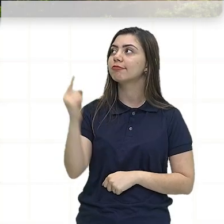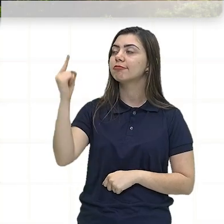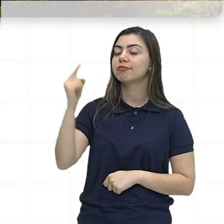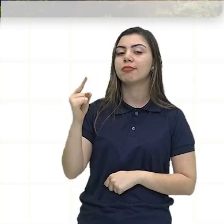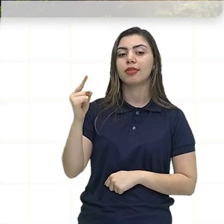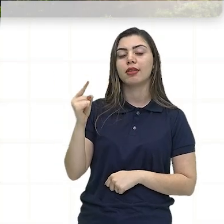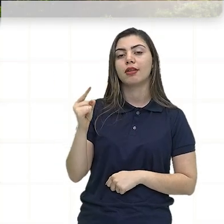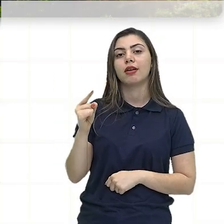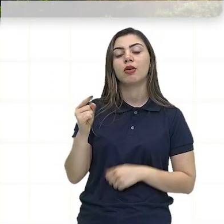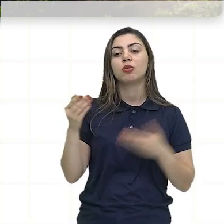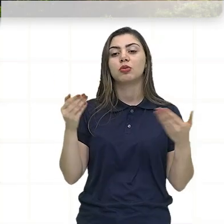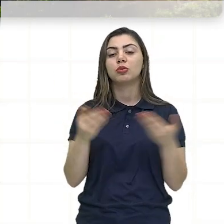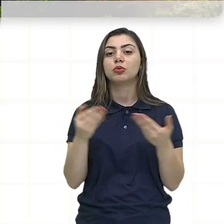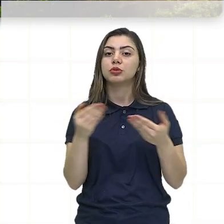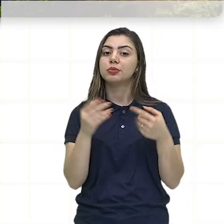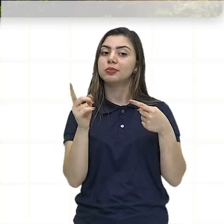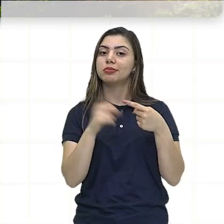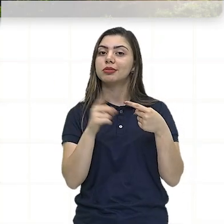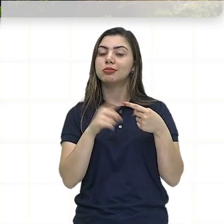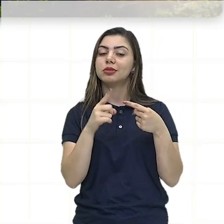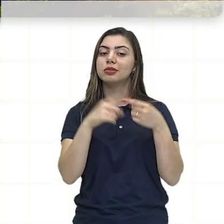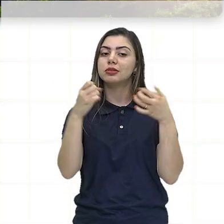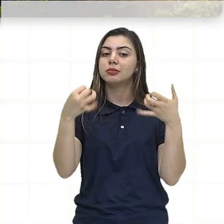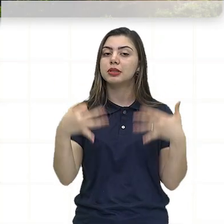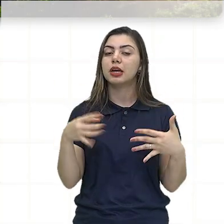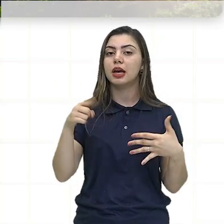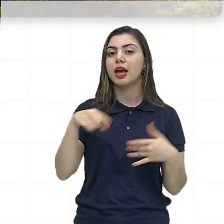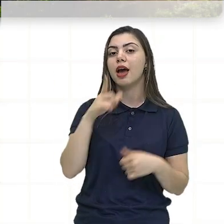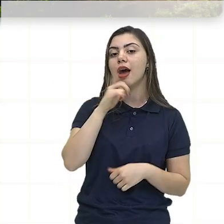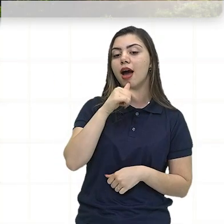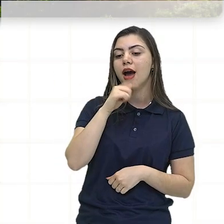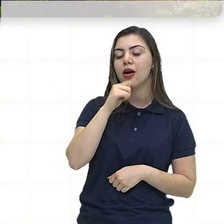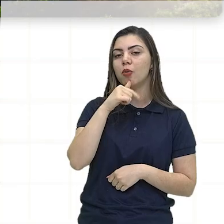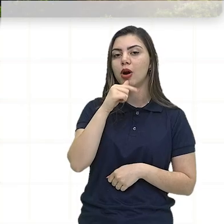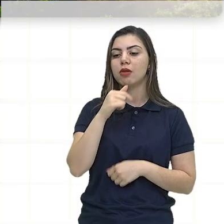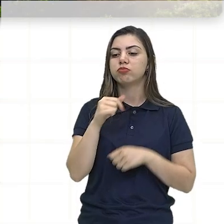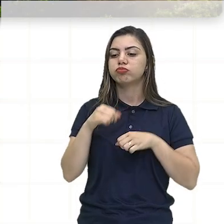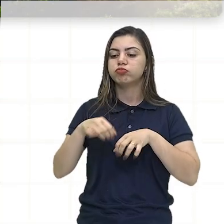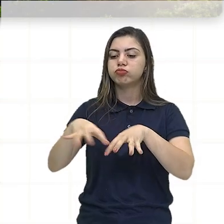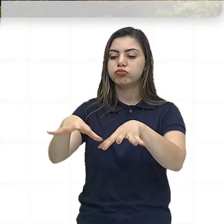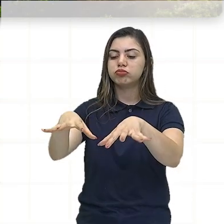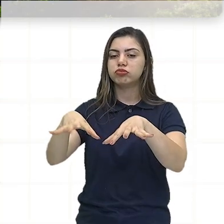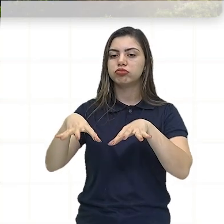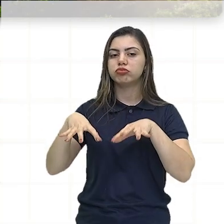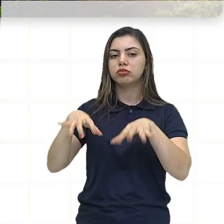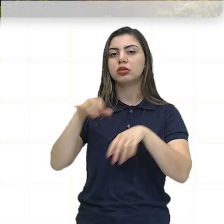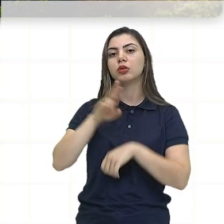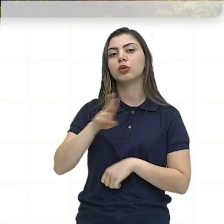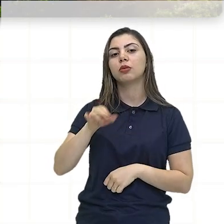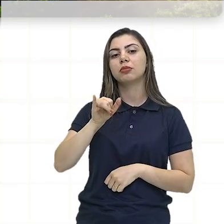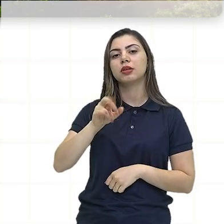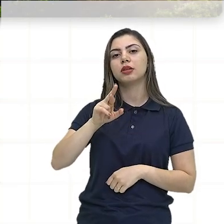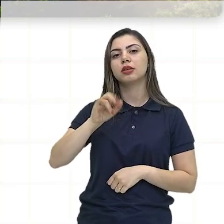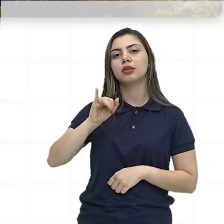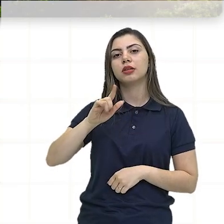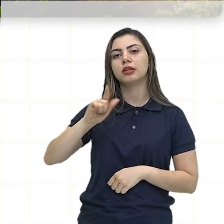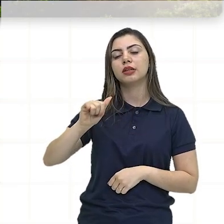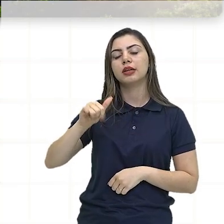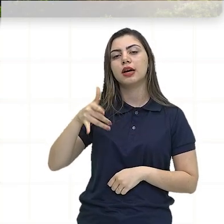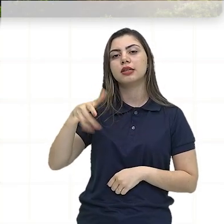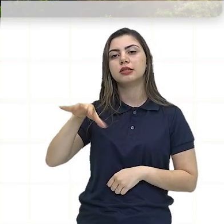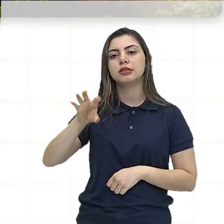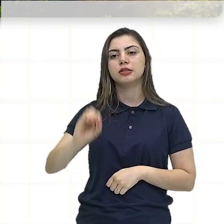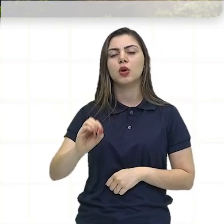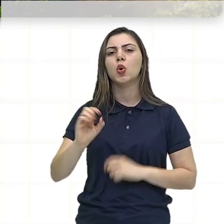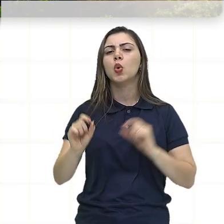principal forma mais utilizada da nossa água. E o que é irrigação? Irrigação ela vai ser o